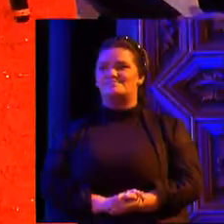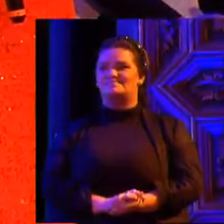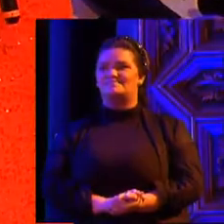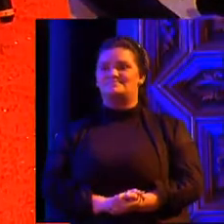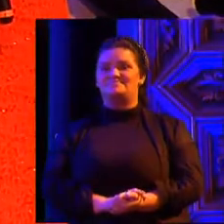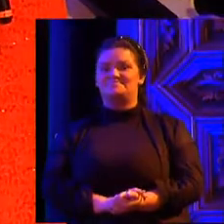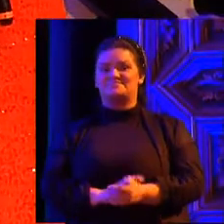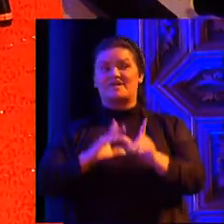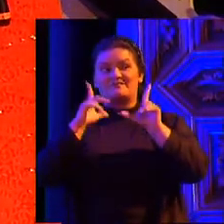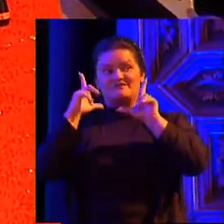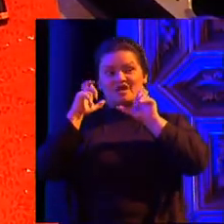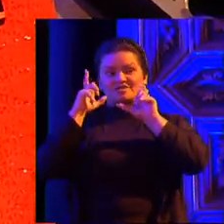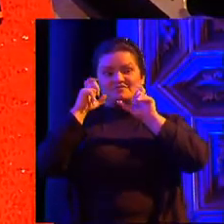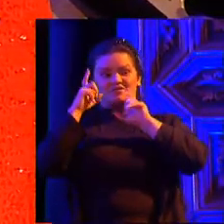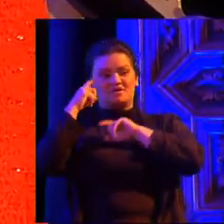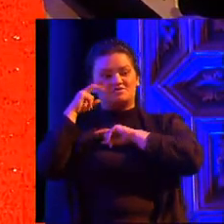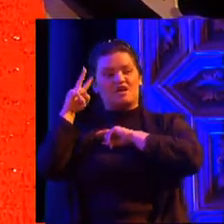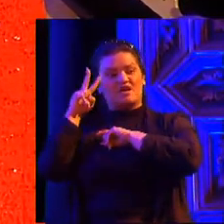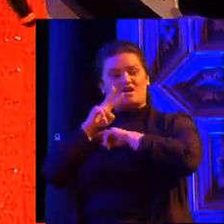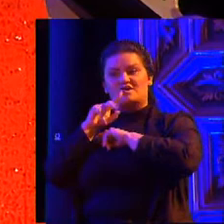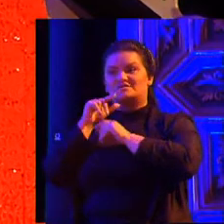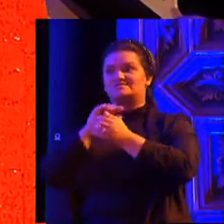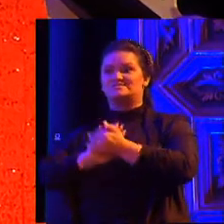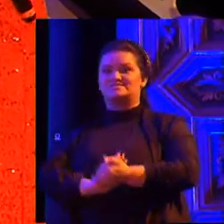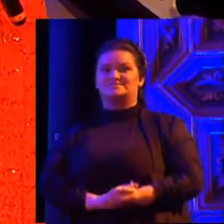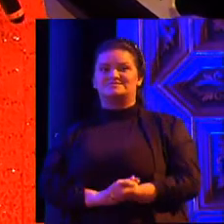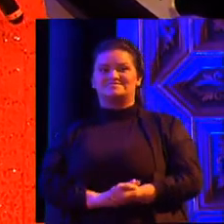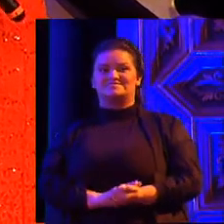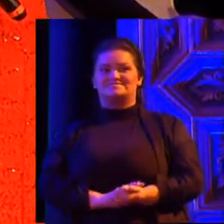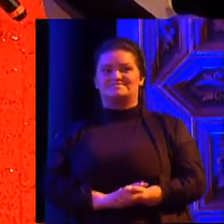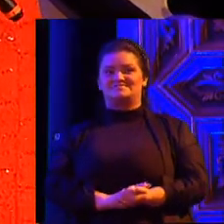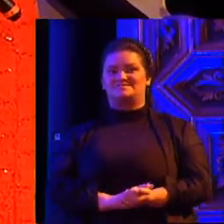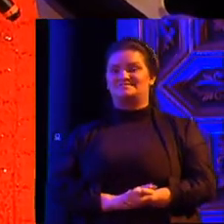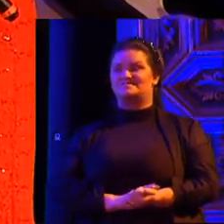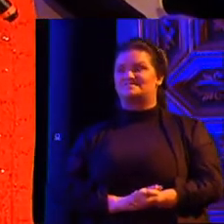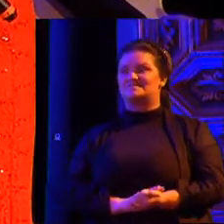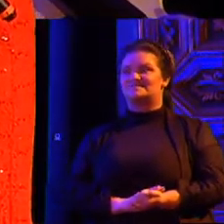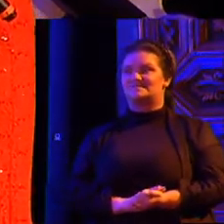Foto, foto, olha o fotógrafo. Cadê o fotógrafo? Tá bonita.